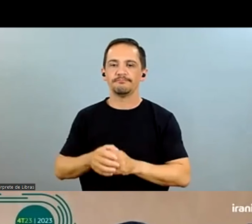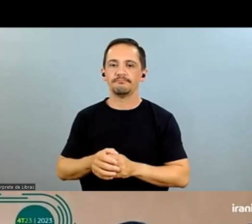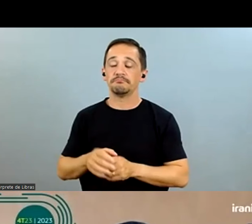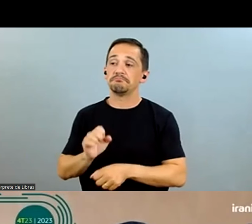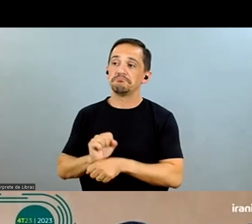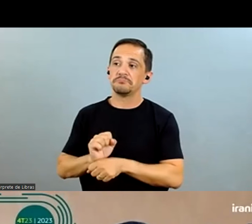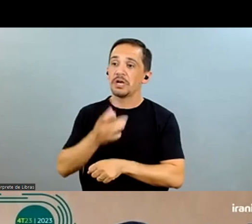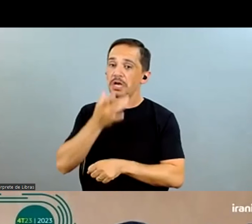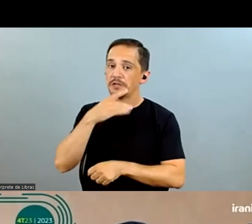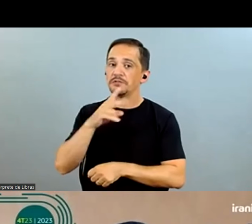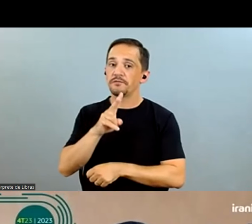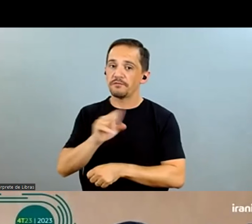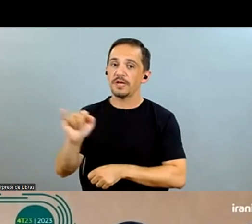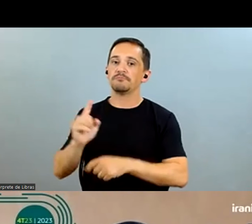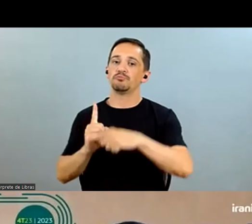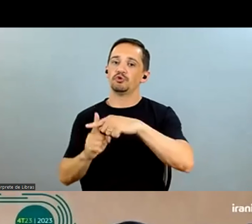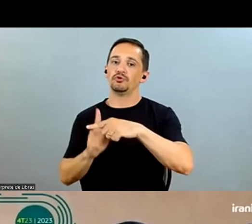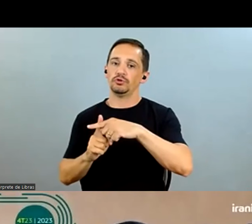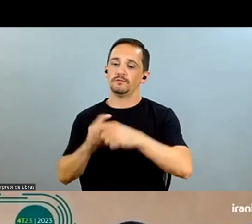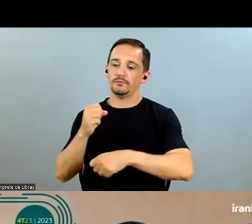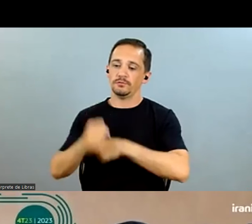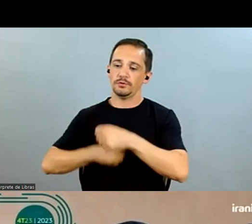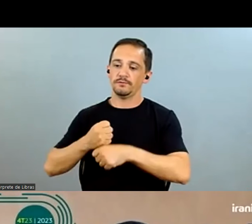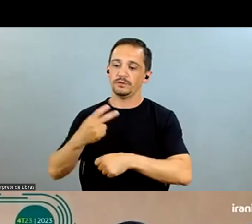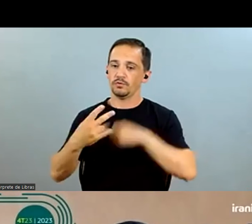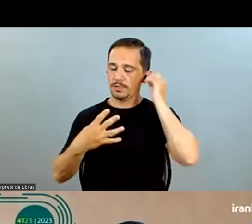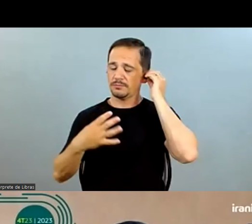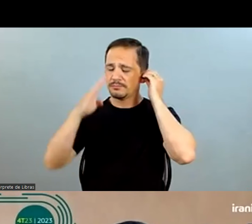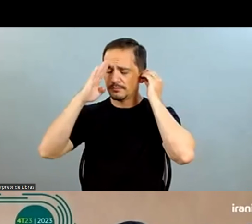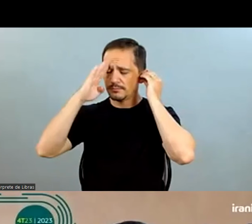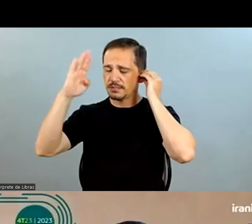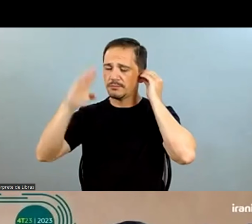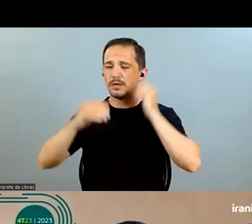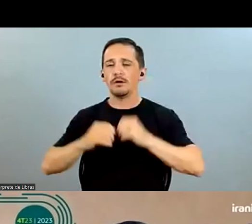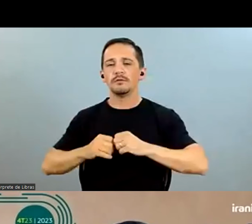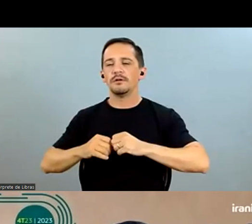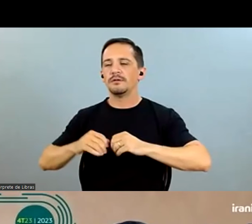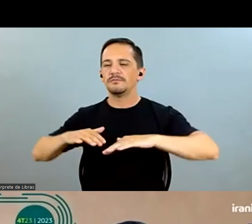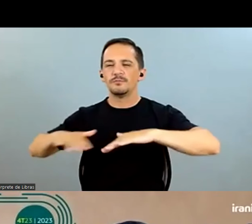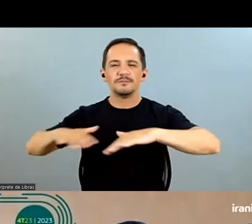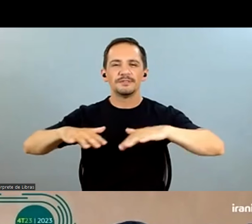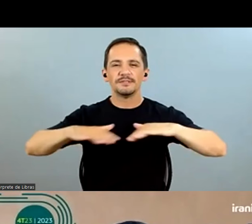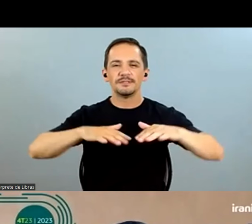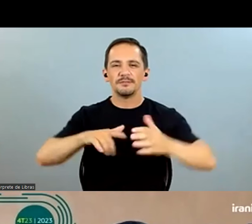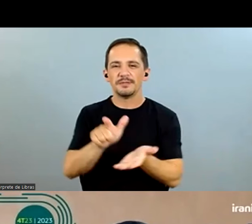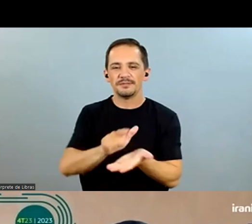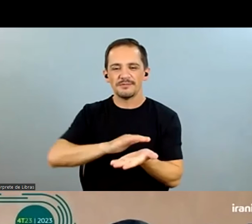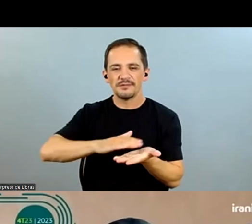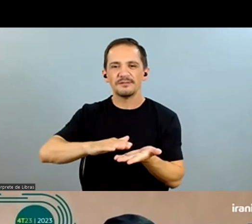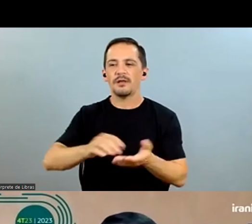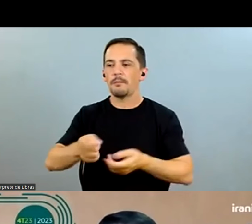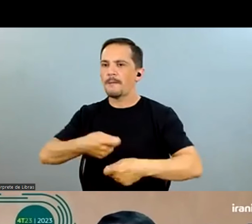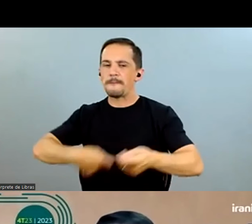principalmente por conta dessa dinâmica do mercado papelão do lado a gente vê a atividade econômica eh mais intensa e isso é